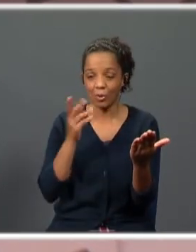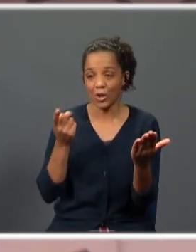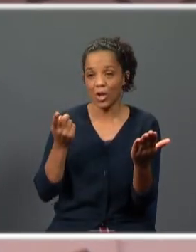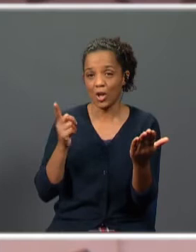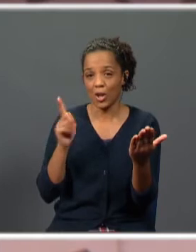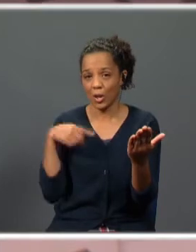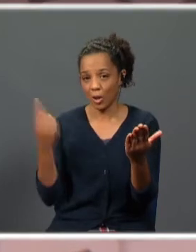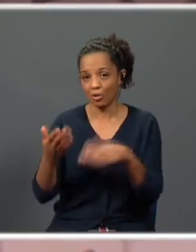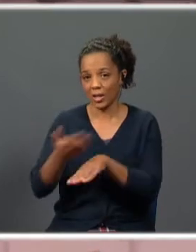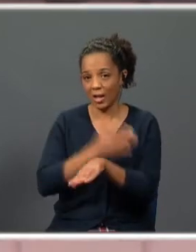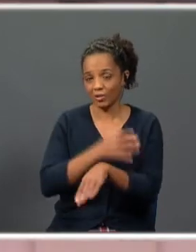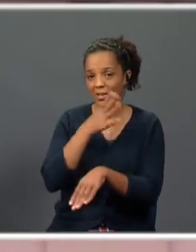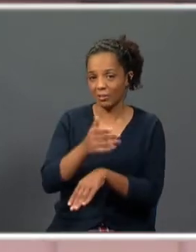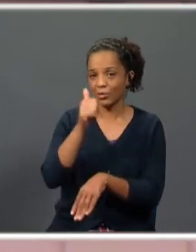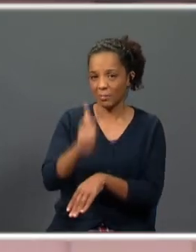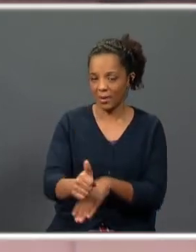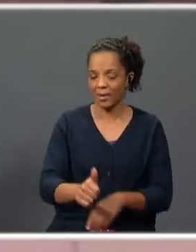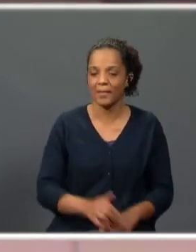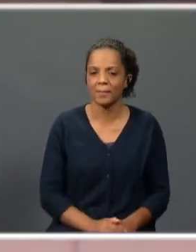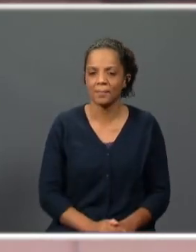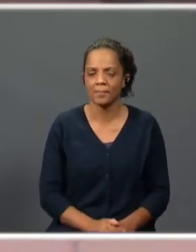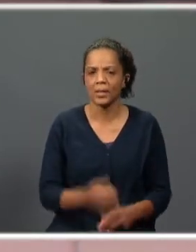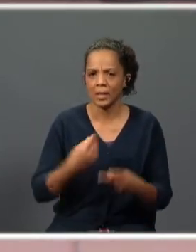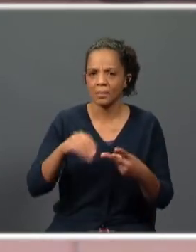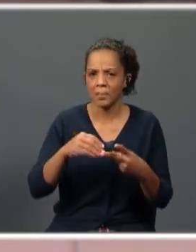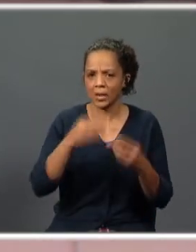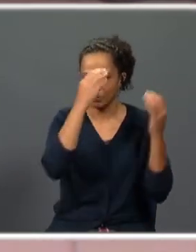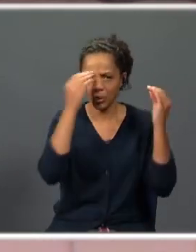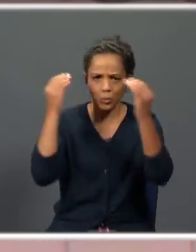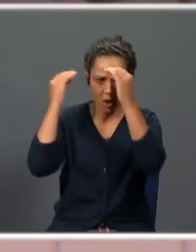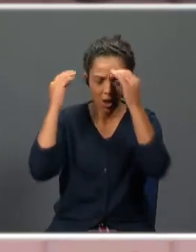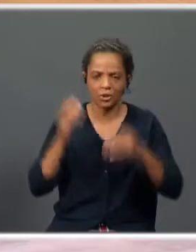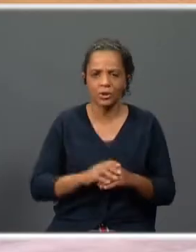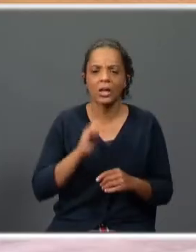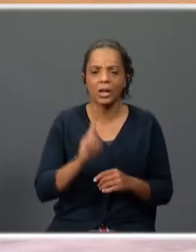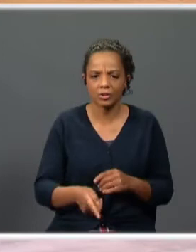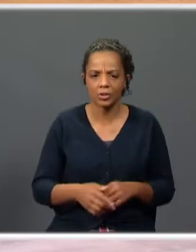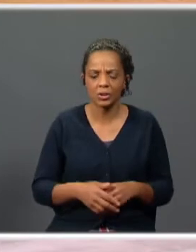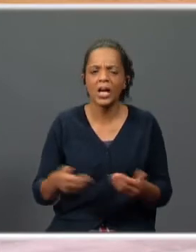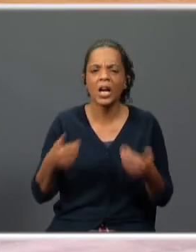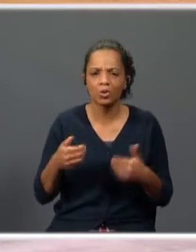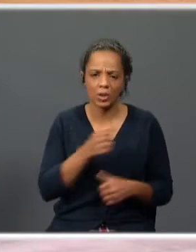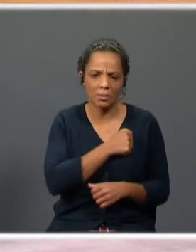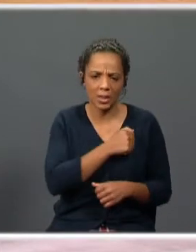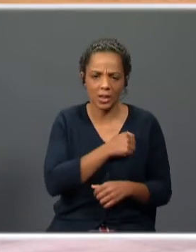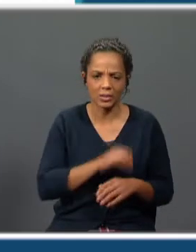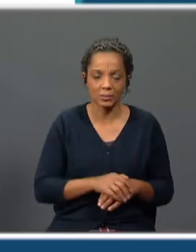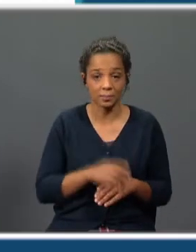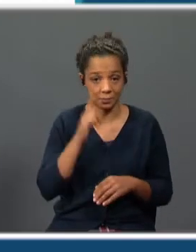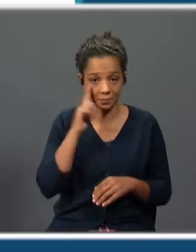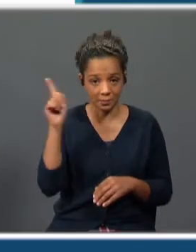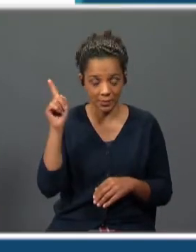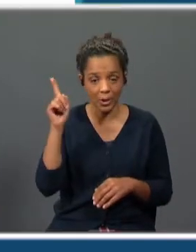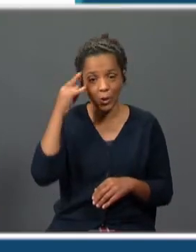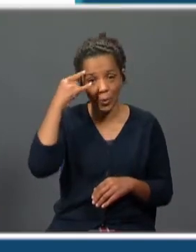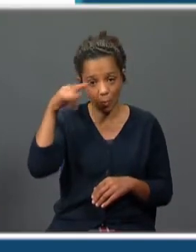estava correta. Mas tínhamos mais personagens. Quais eram? Ajudem-me aí de casa. Ora, o